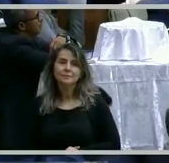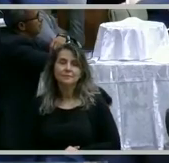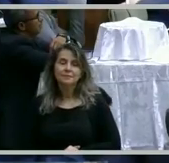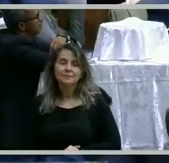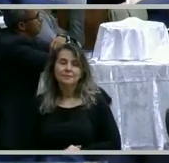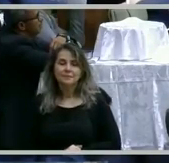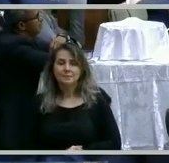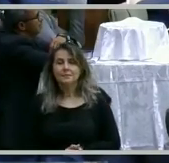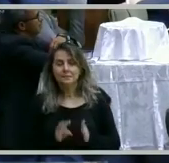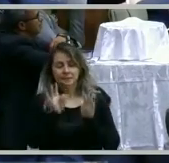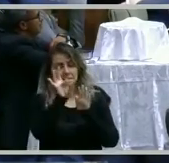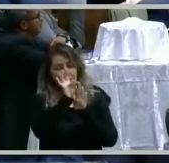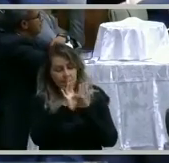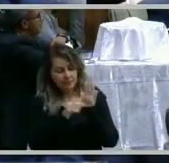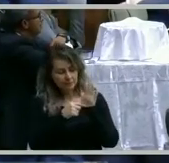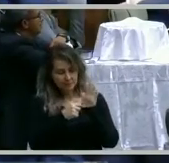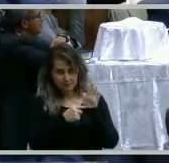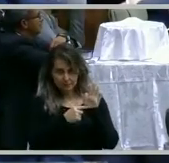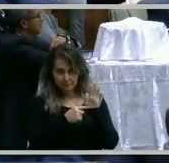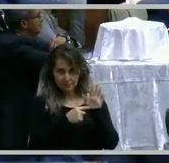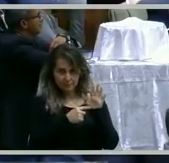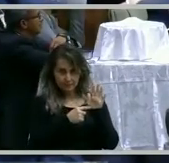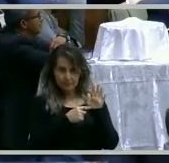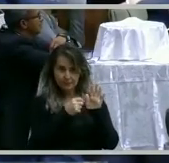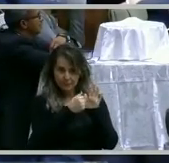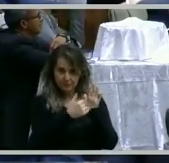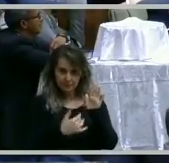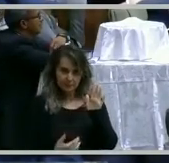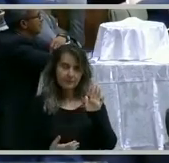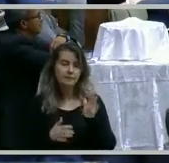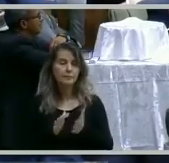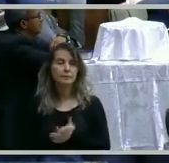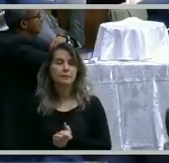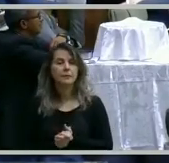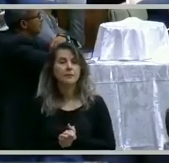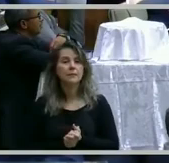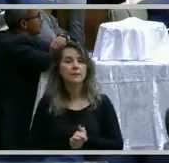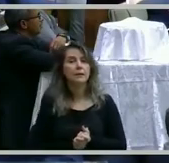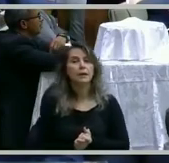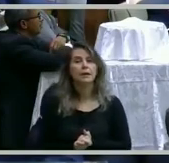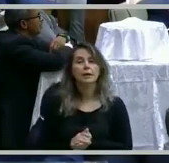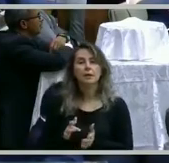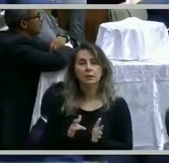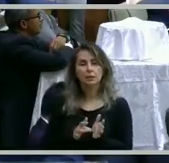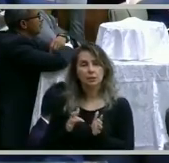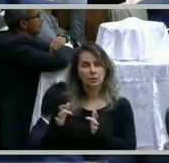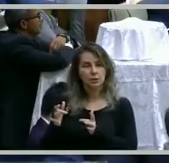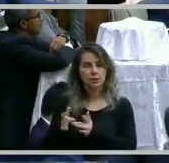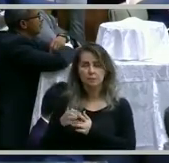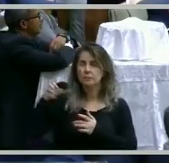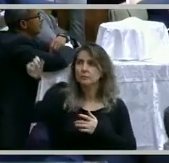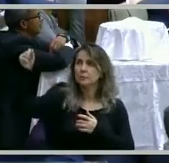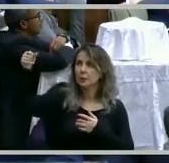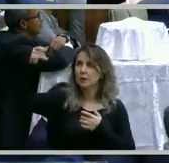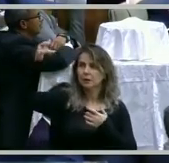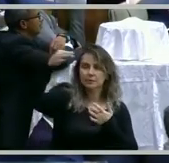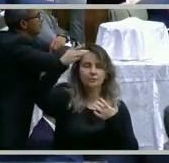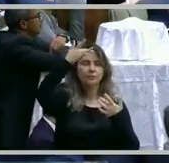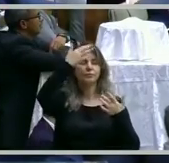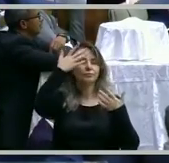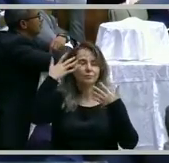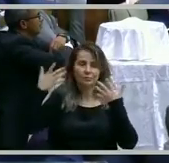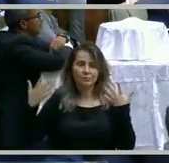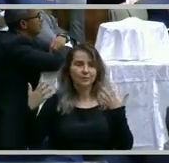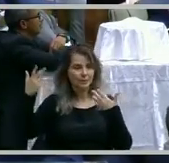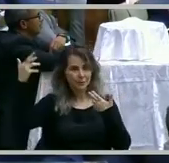Aí o texto aqui de Hebreus diz assim, o qual sendo o resplendor da sua glória, sustentando todas as coisas